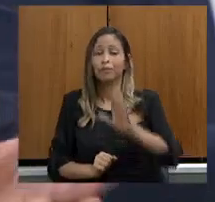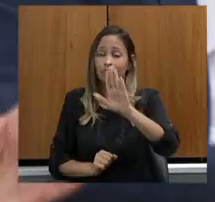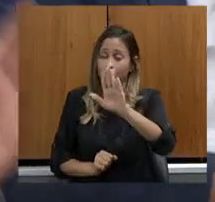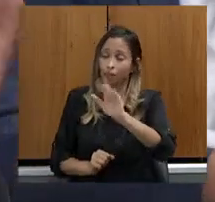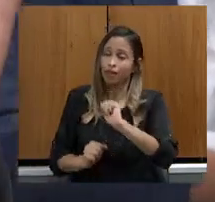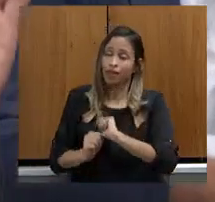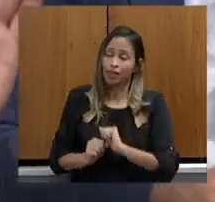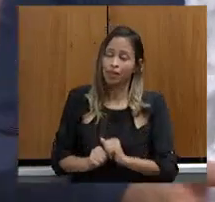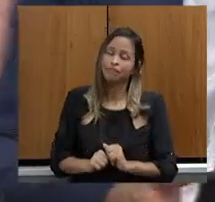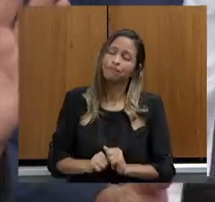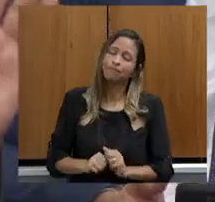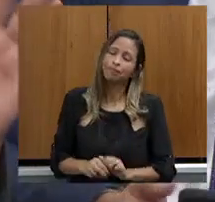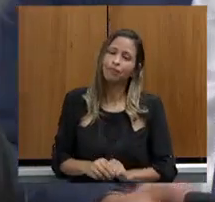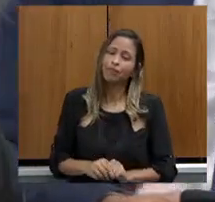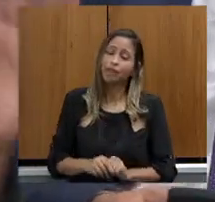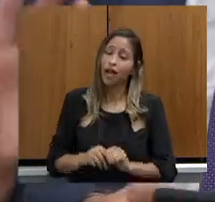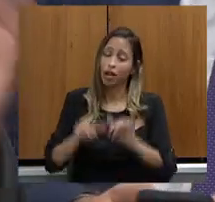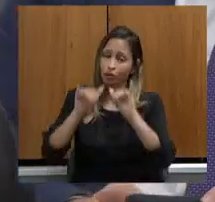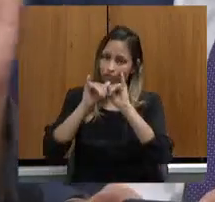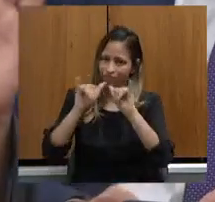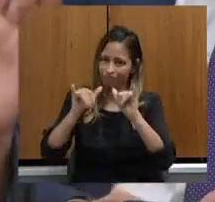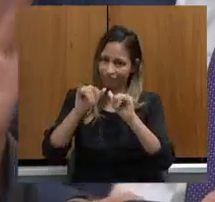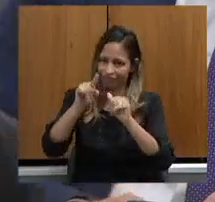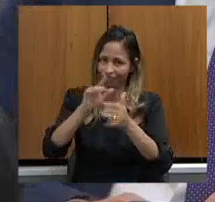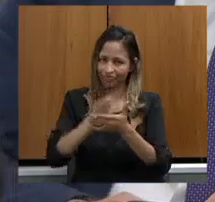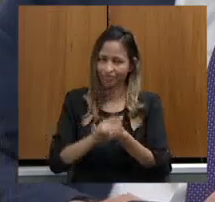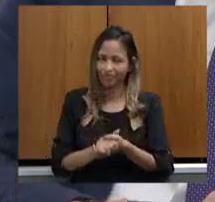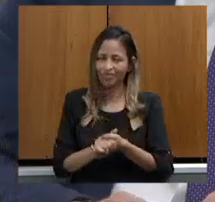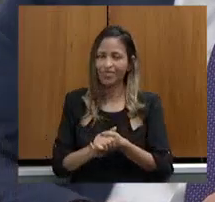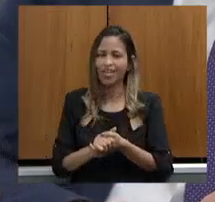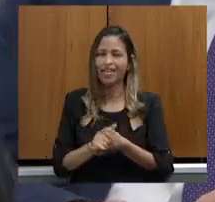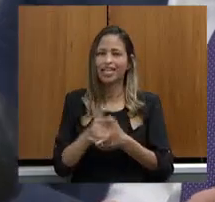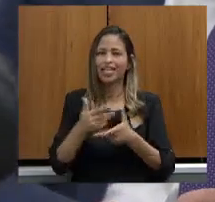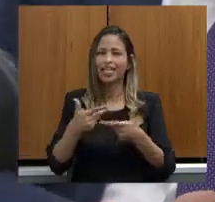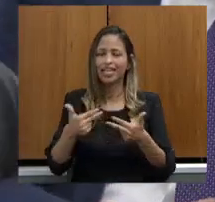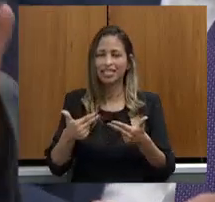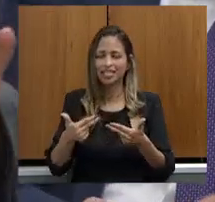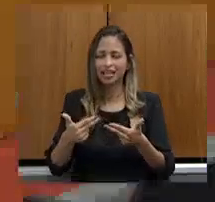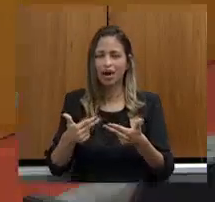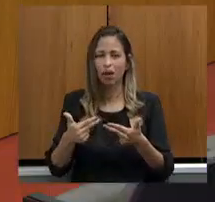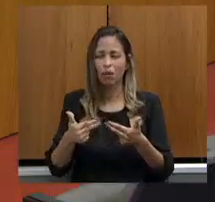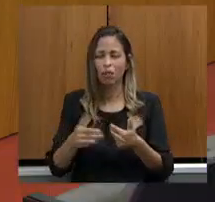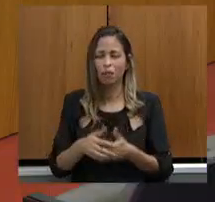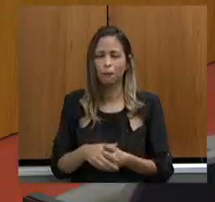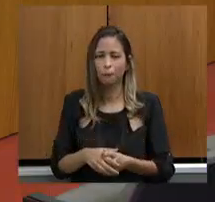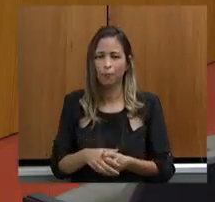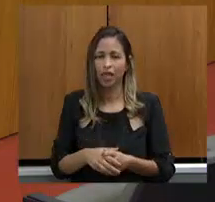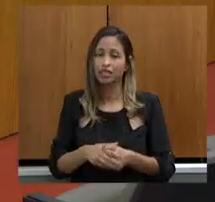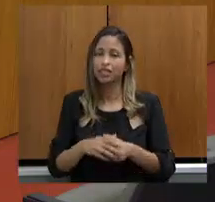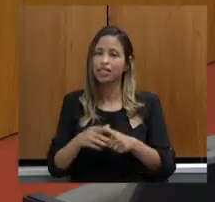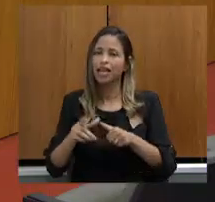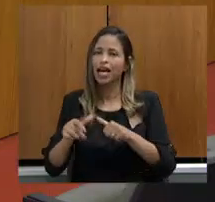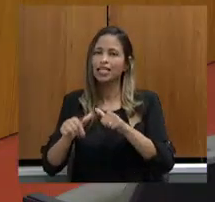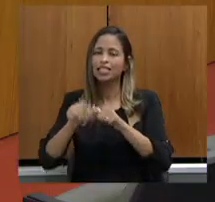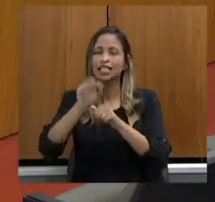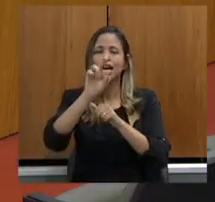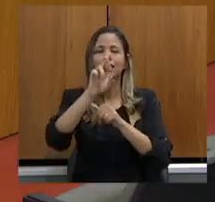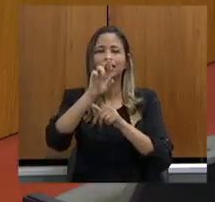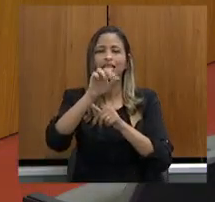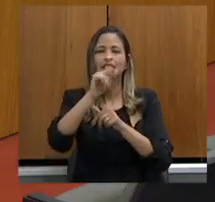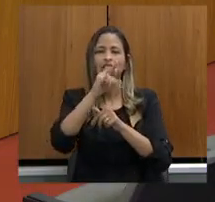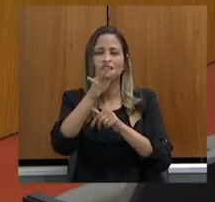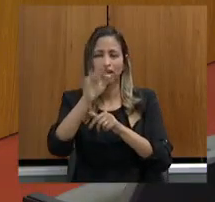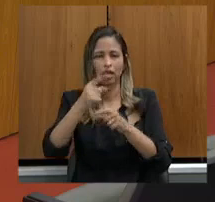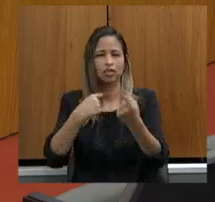referir claro eu eu na questão eu falei que só a parte das transferência que foi feita dessa